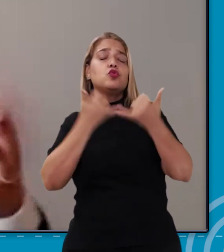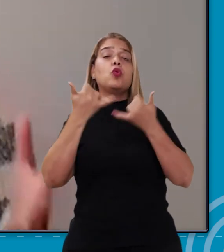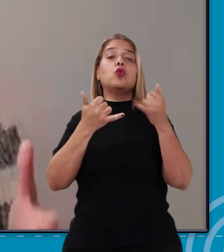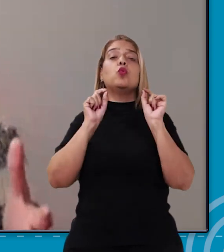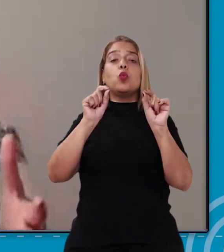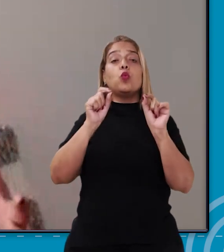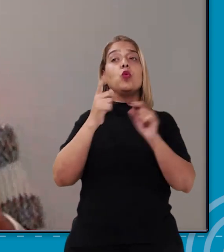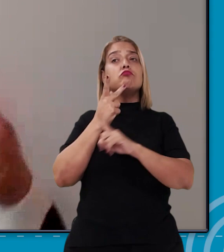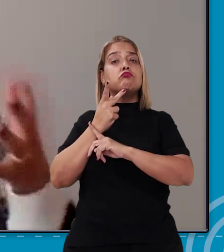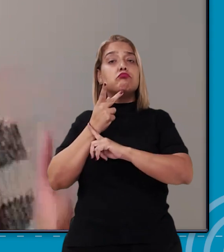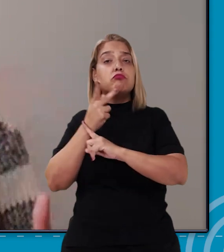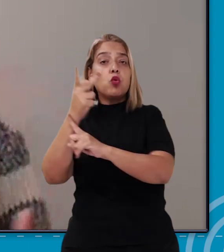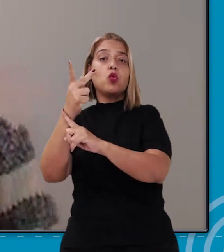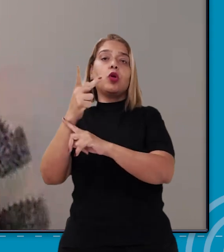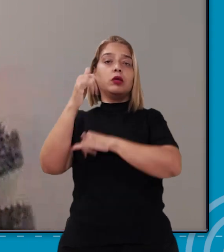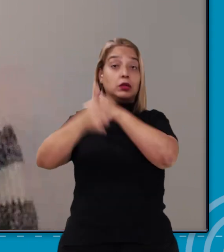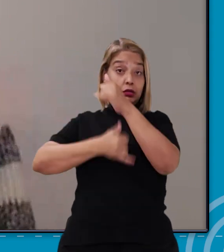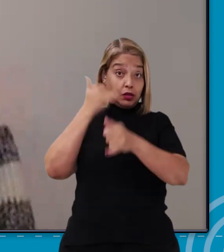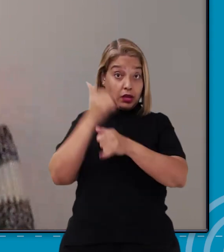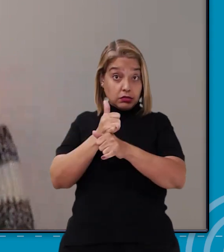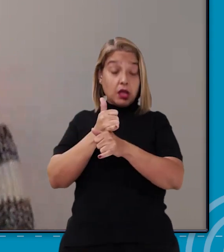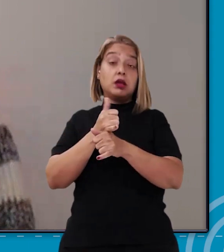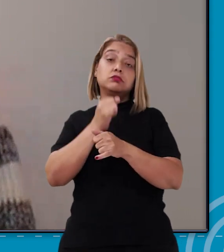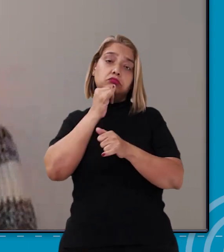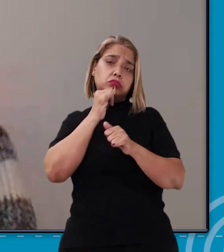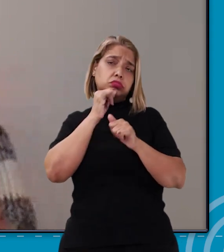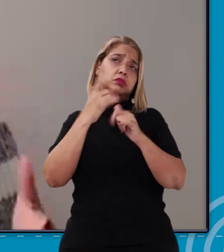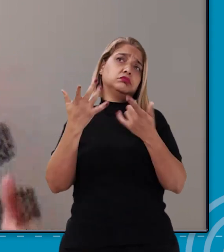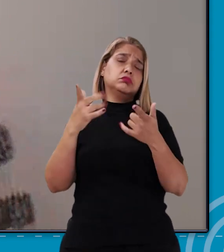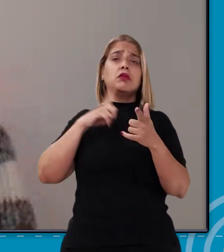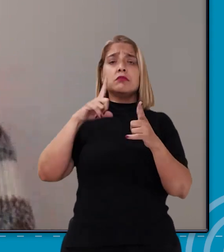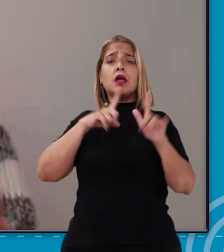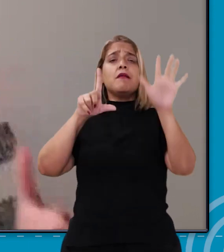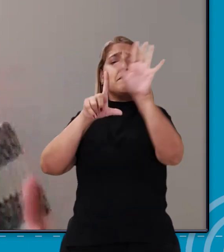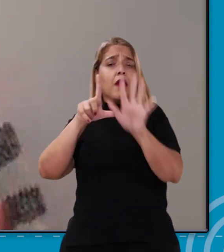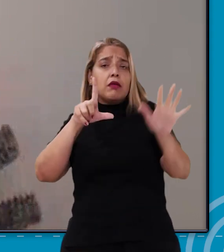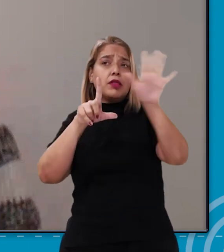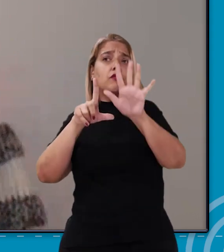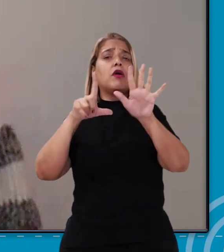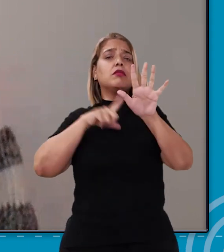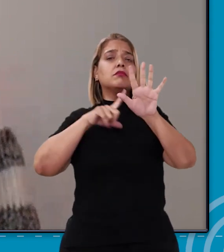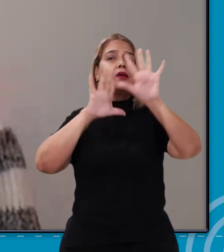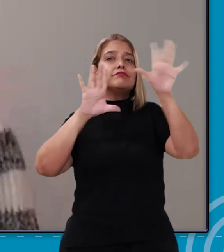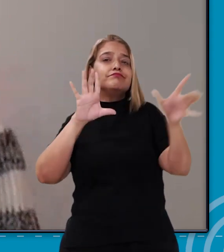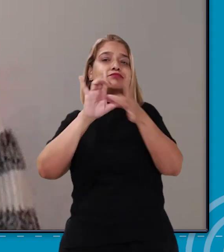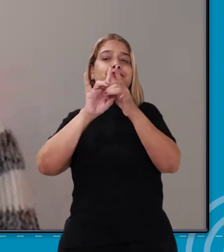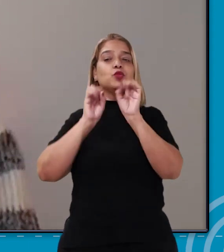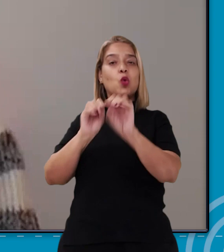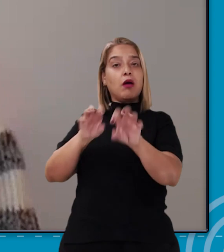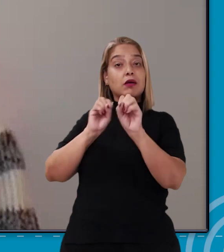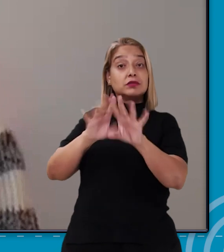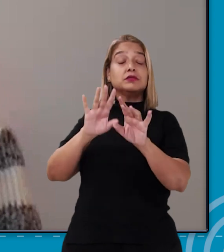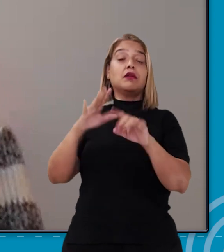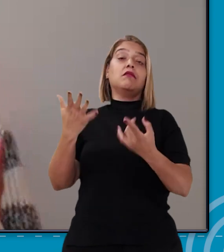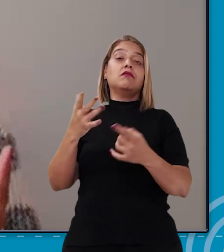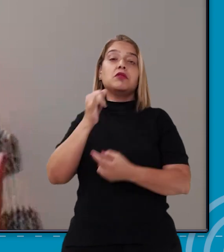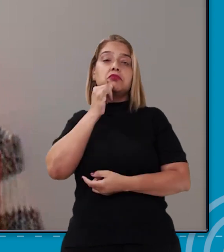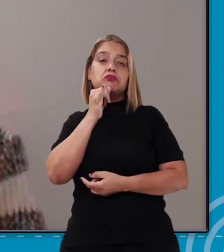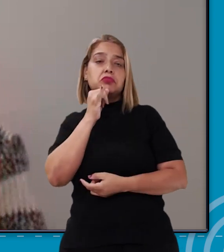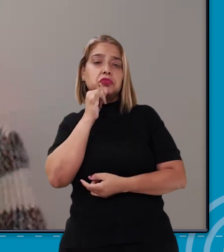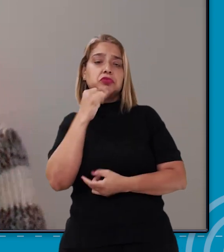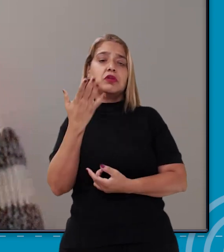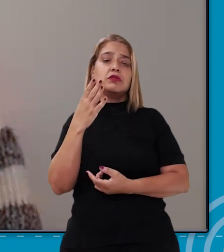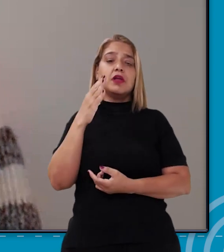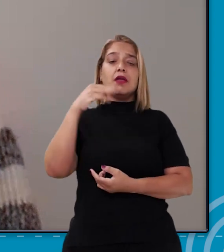ou curados, né, procurados na internet, nas plataformas que reúnem recursos educacionais digitais, como